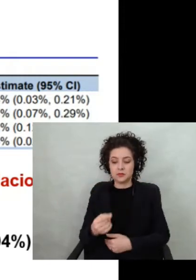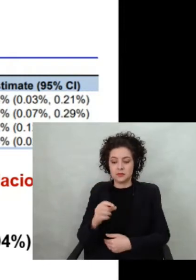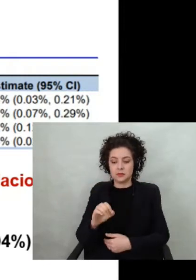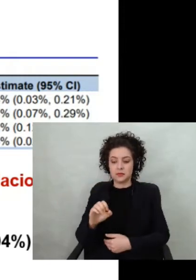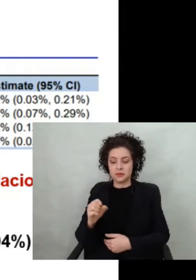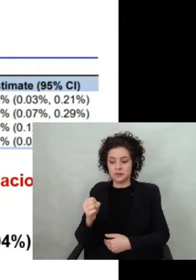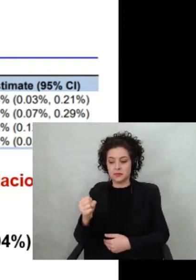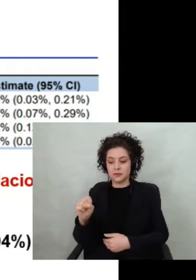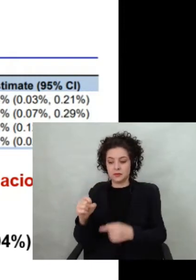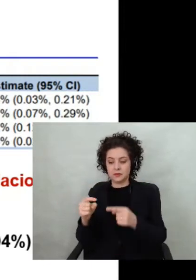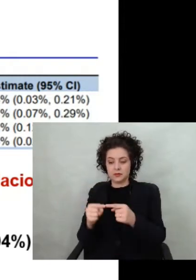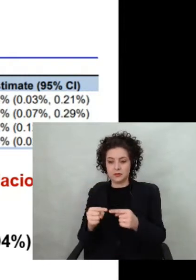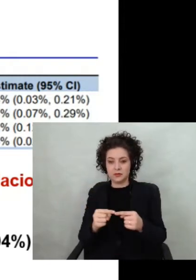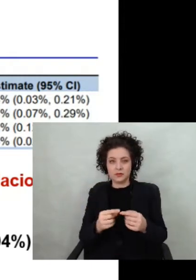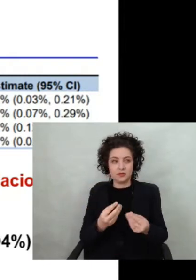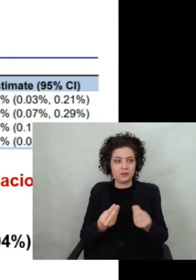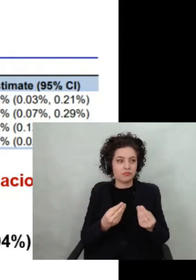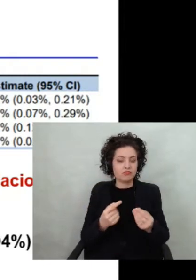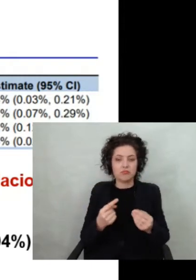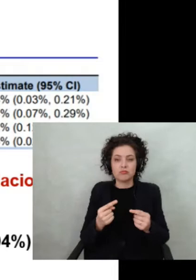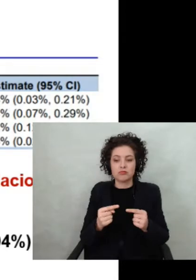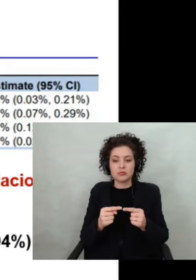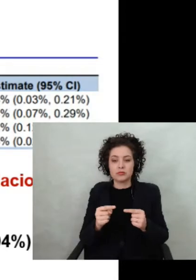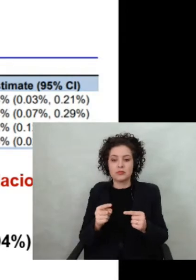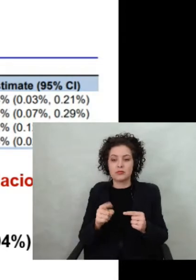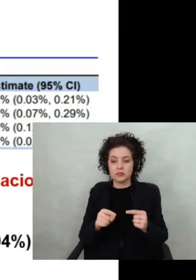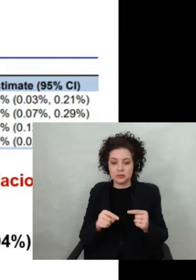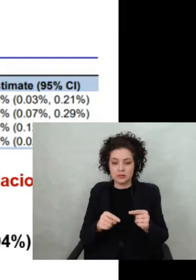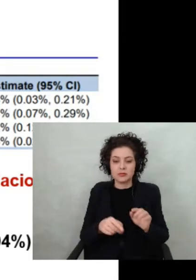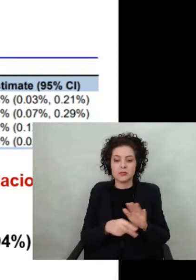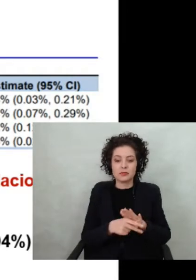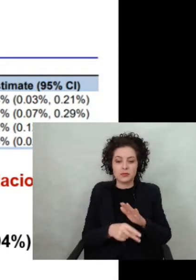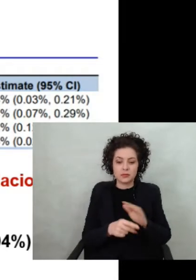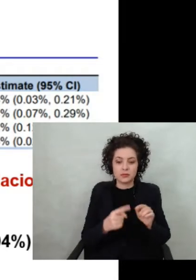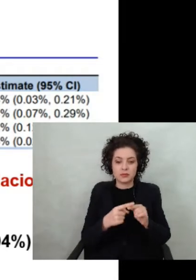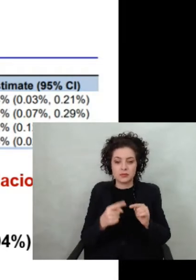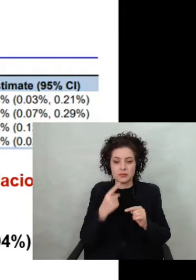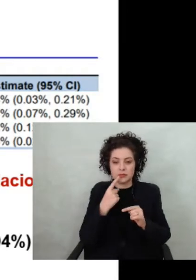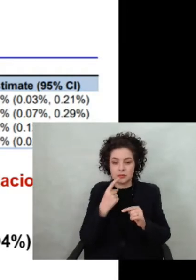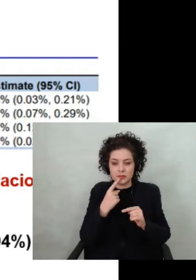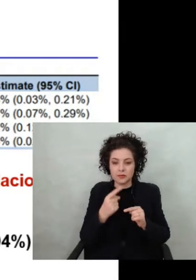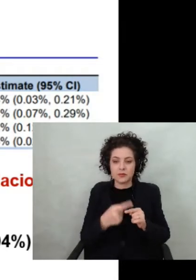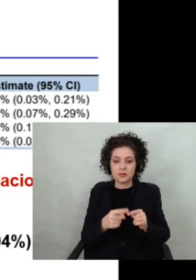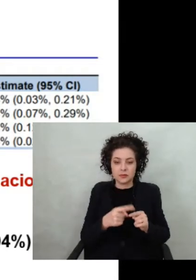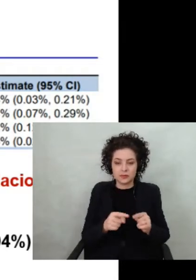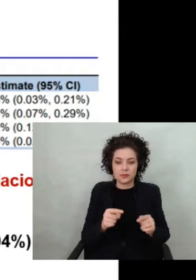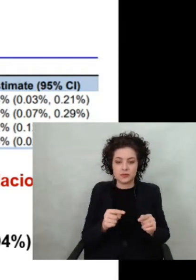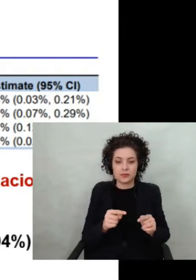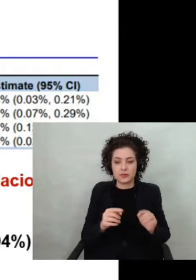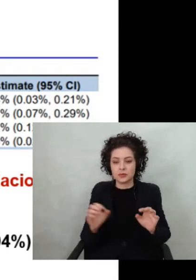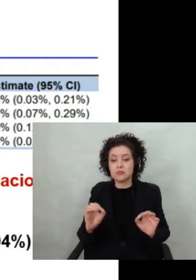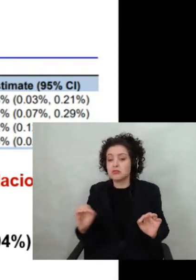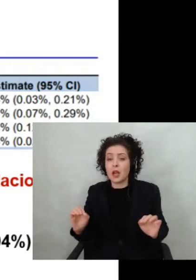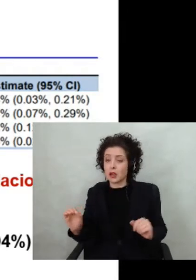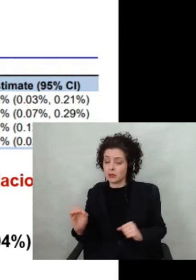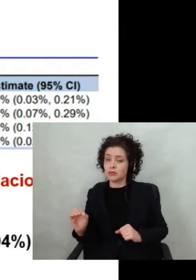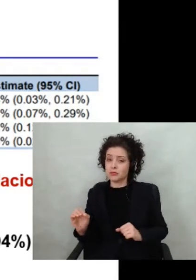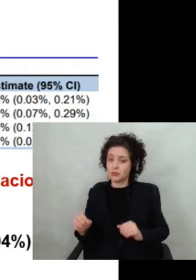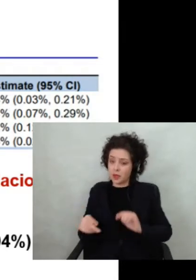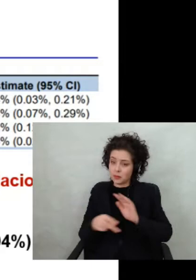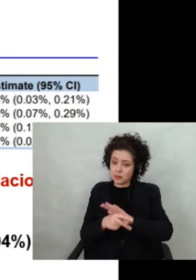porém definitivamente, como óbitos relacionados à infusão do plasma, nenhum, foi 0. Em relação a outros